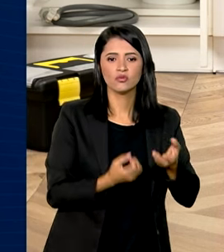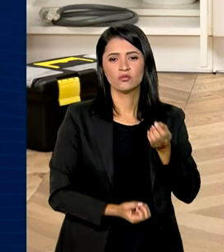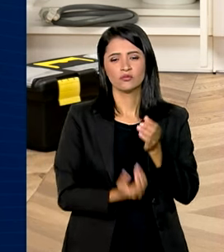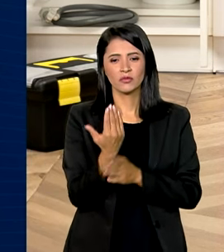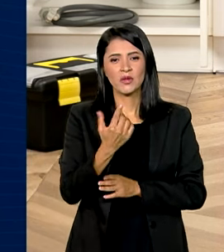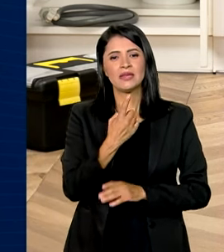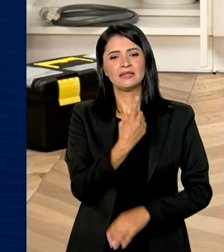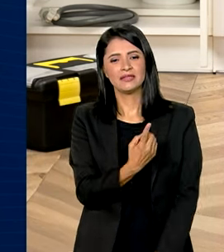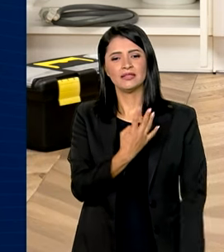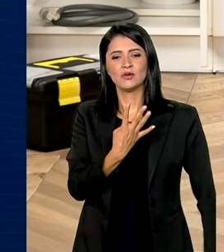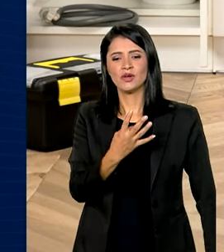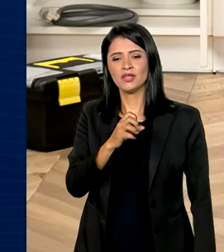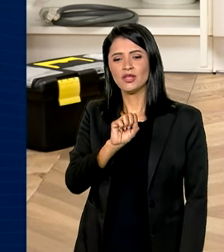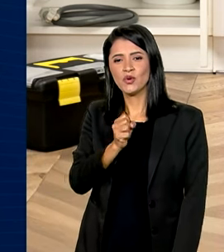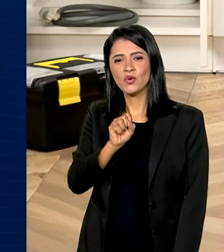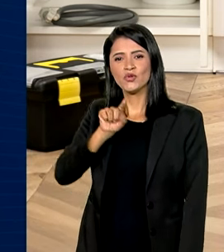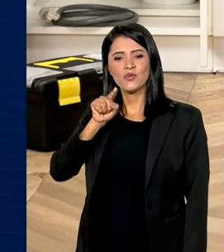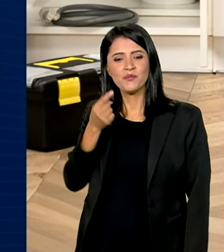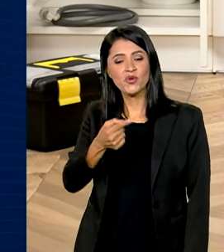de